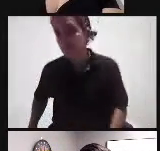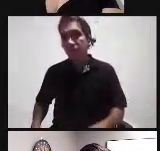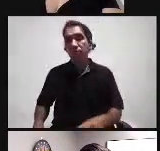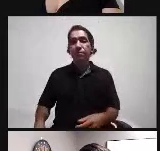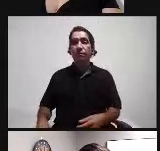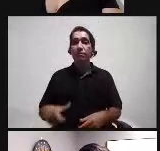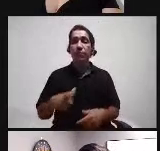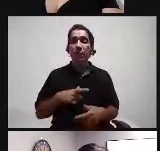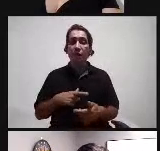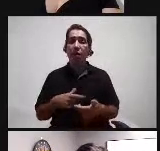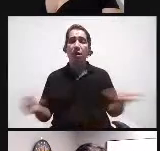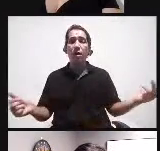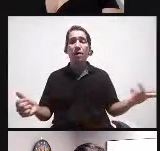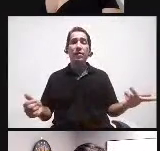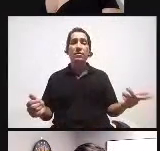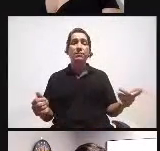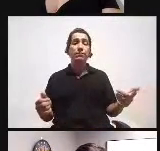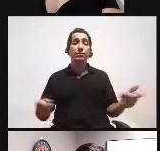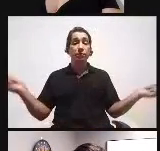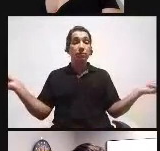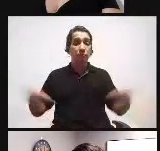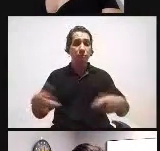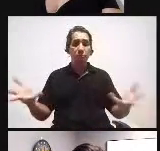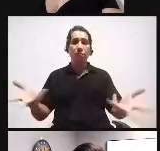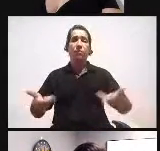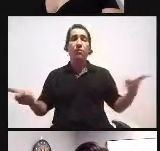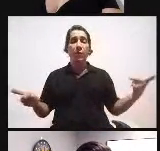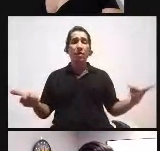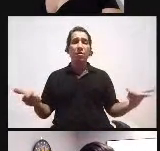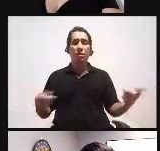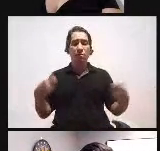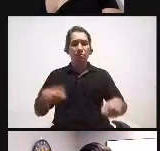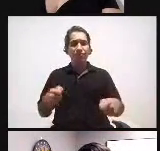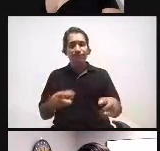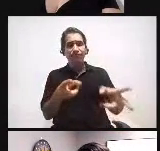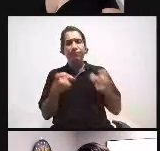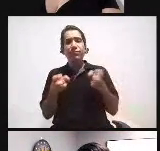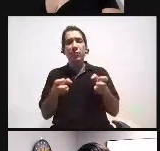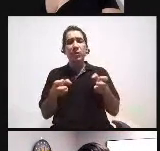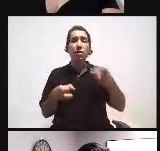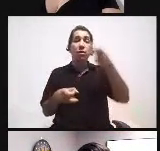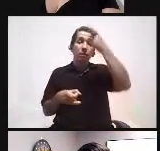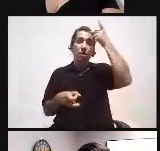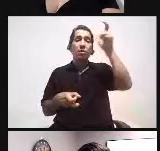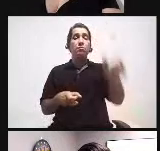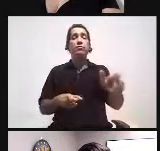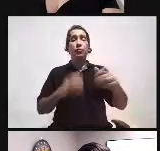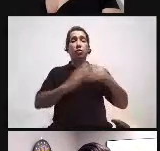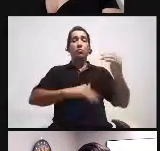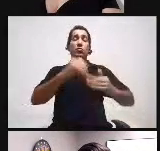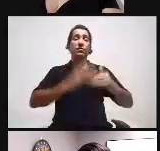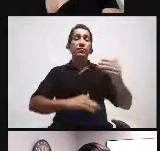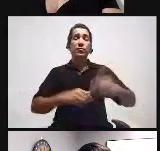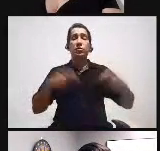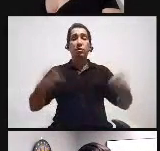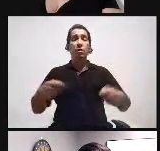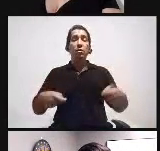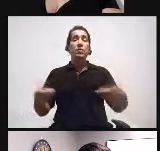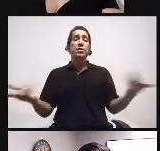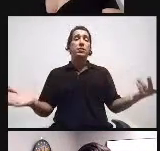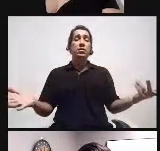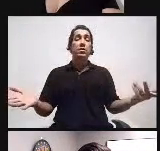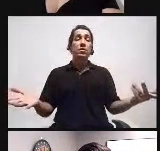competências que aquele profissional deve ter. E eu, de fato, não trabalho mais com disciplinas, eu trabalho